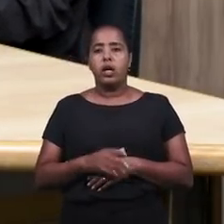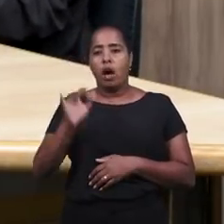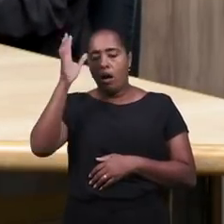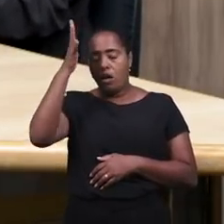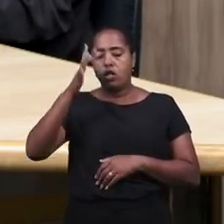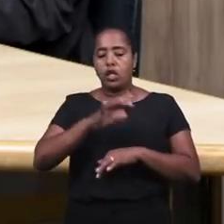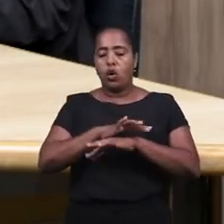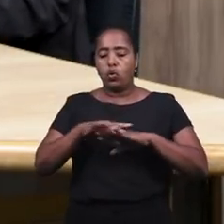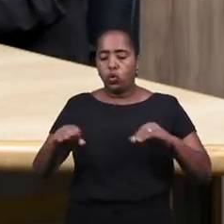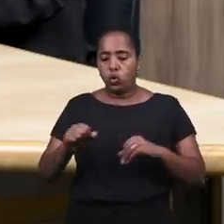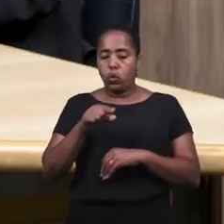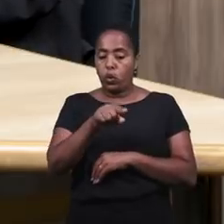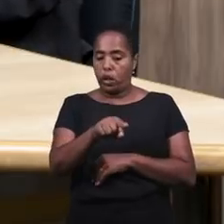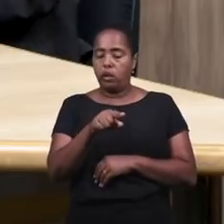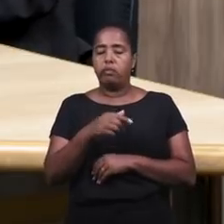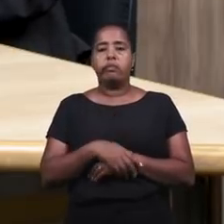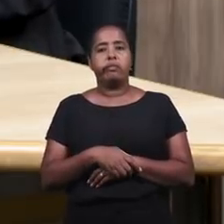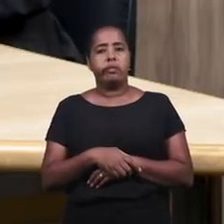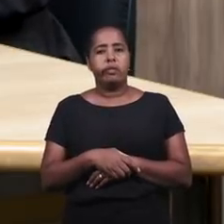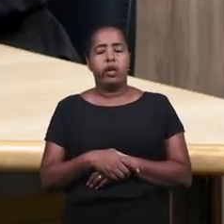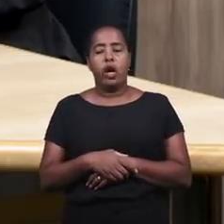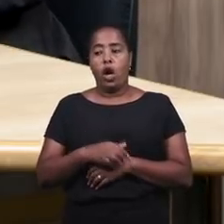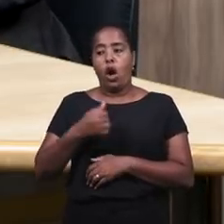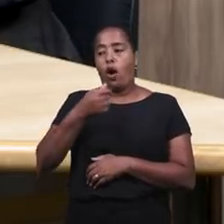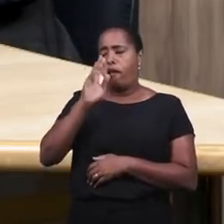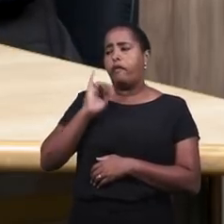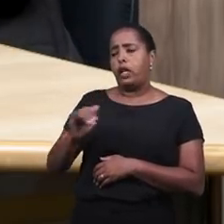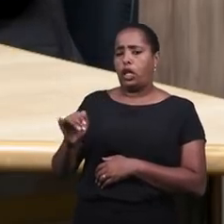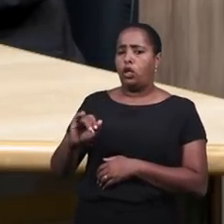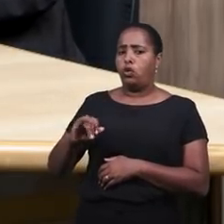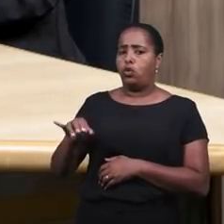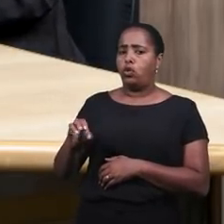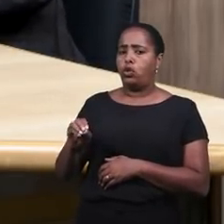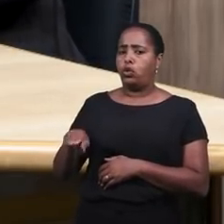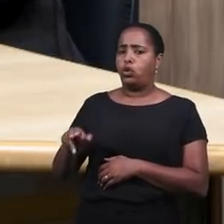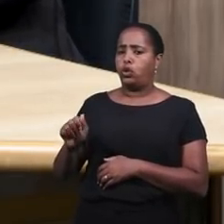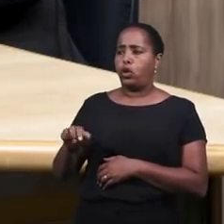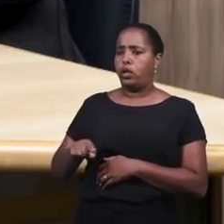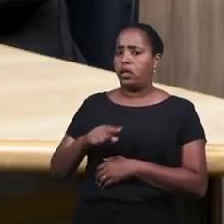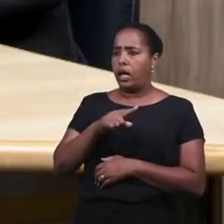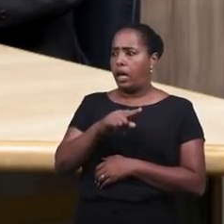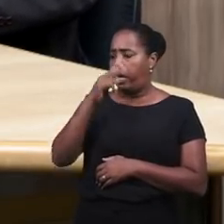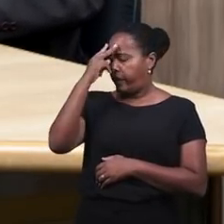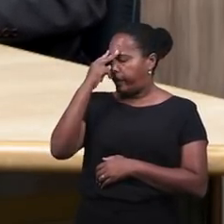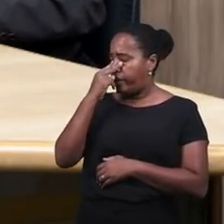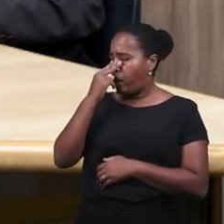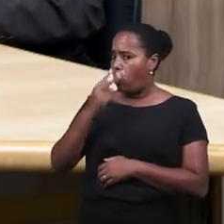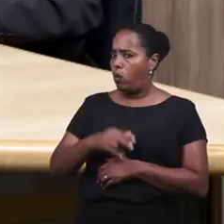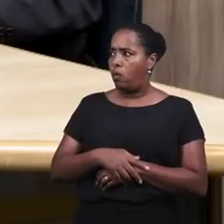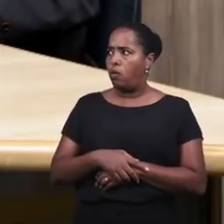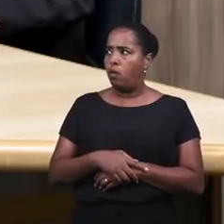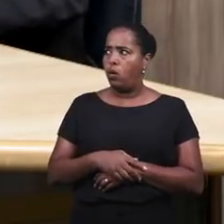E é um sinal de cura. Eu era estudante de medicina, cheguei no ouvido de Jonas e falei, Jonas, o garoto é cego.